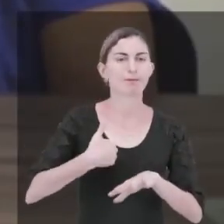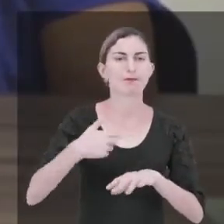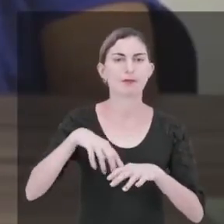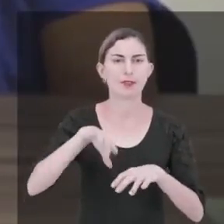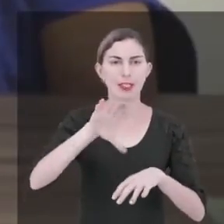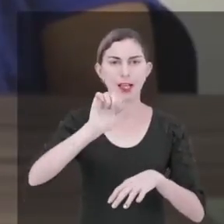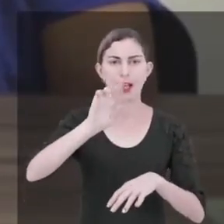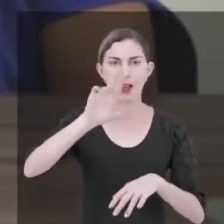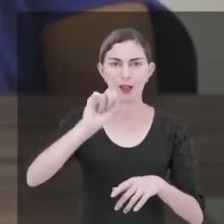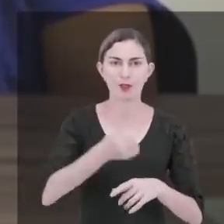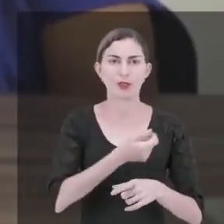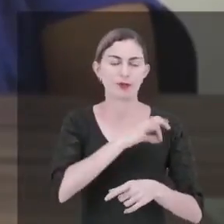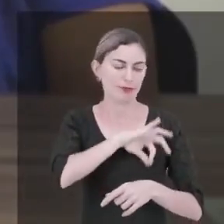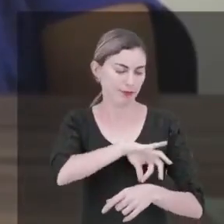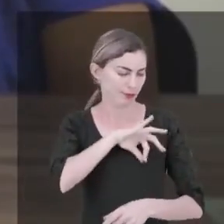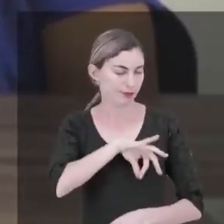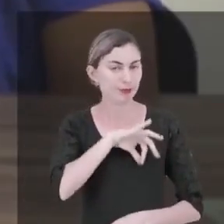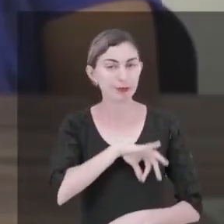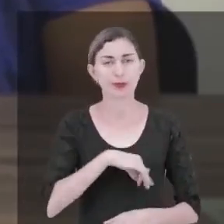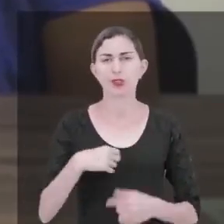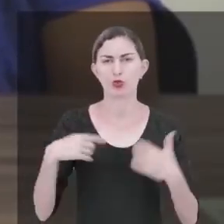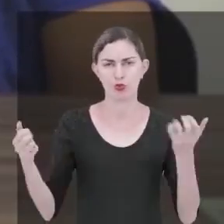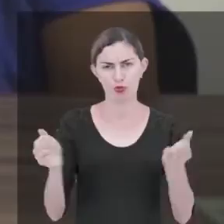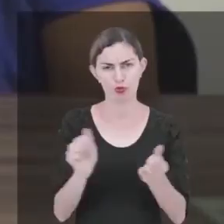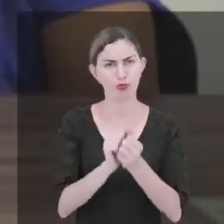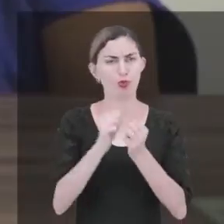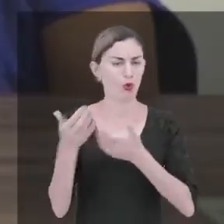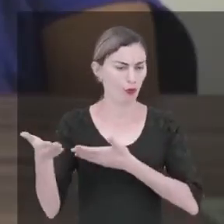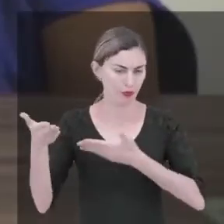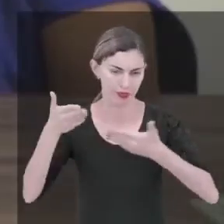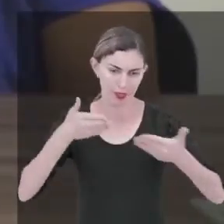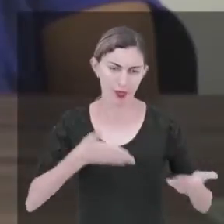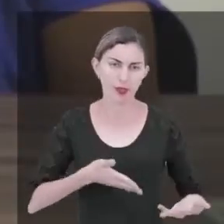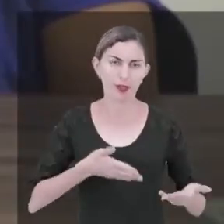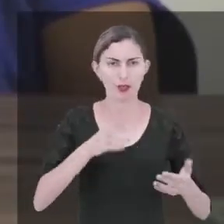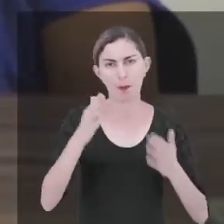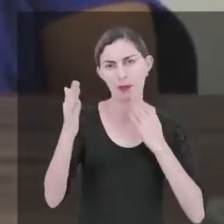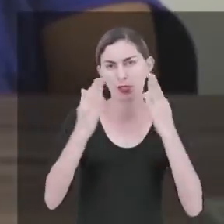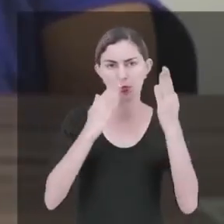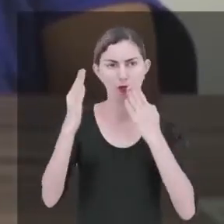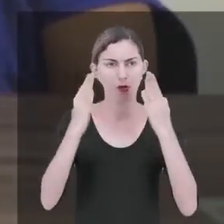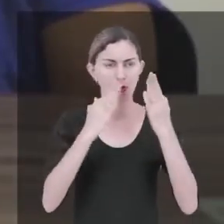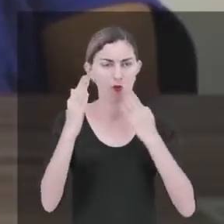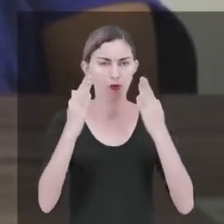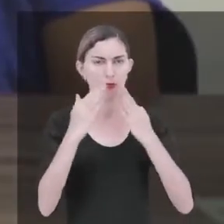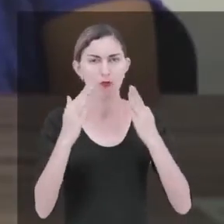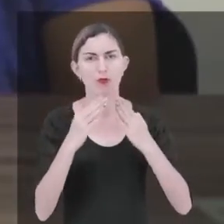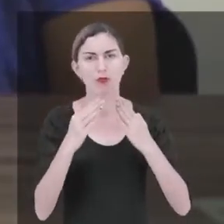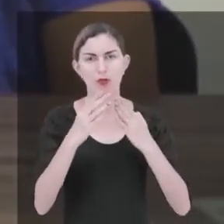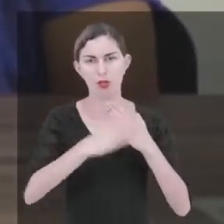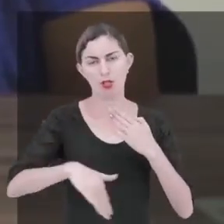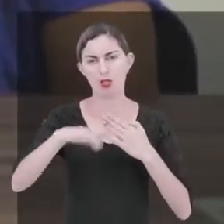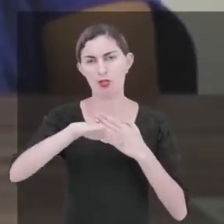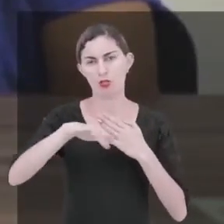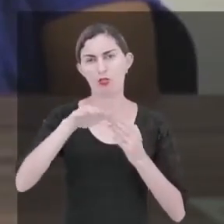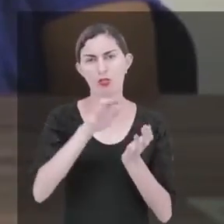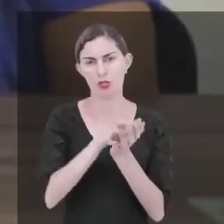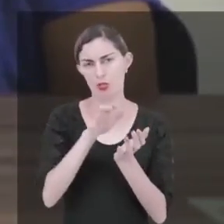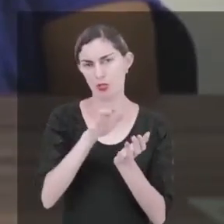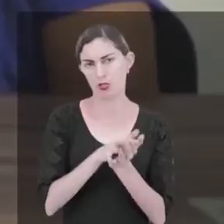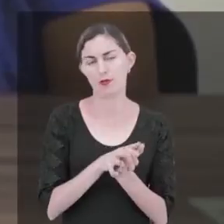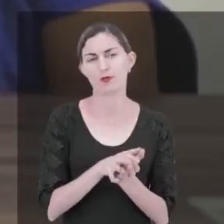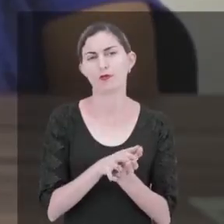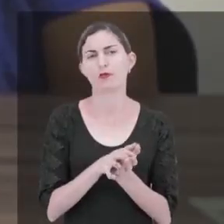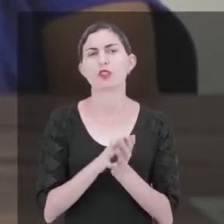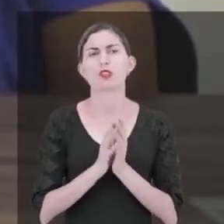nossa disciplina de cargos e salários. Estamos aqui com uma convidada, uma psicóloga da região